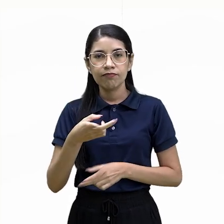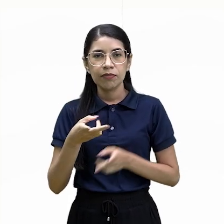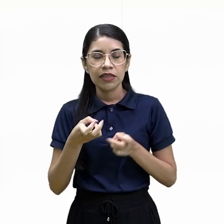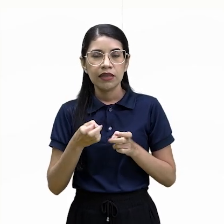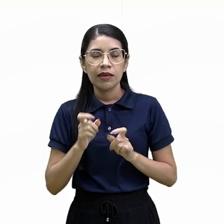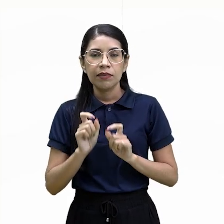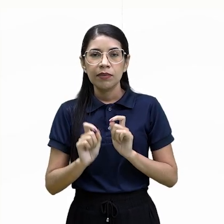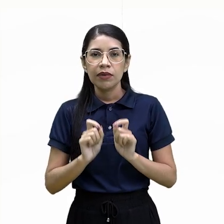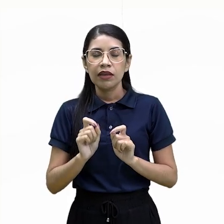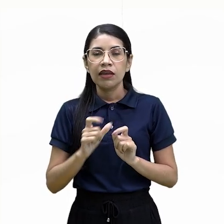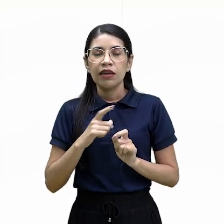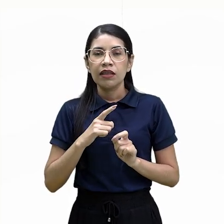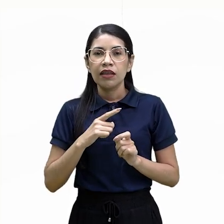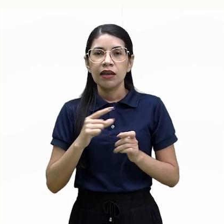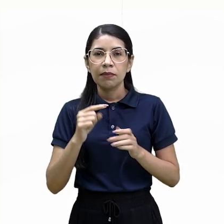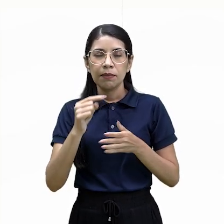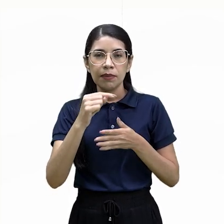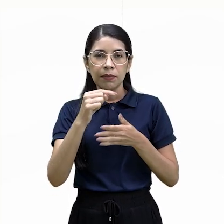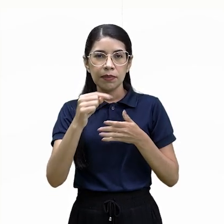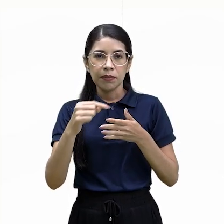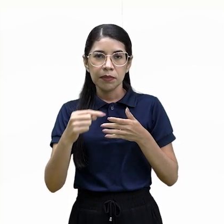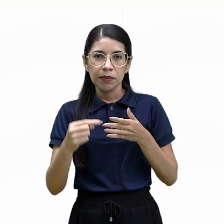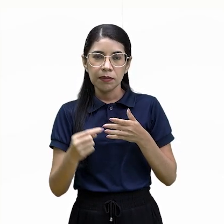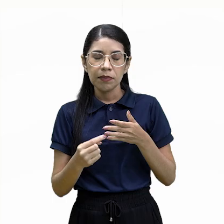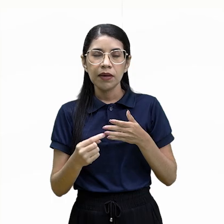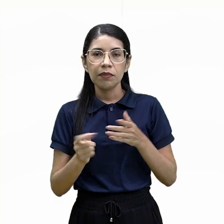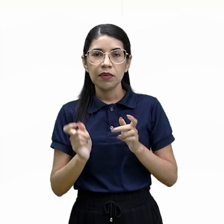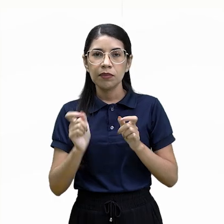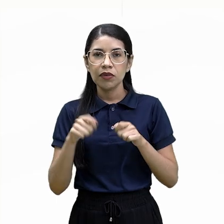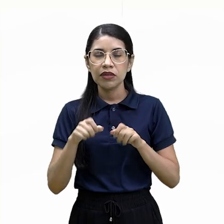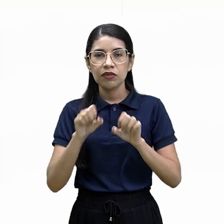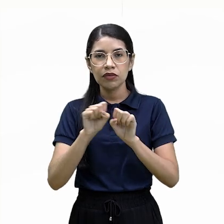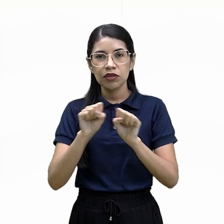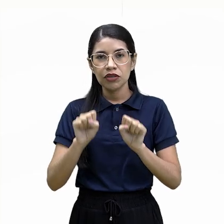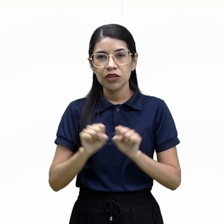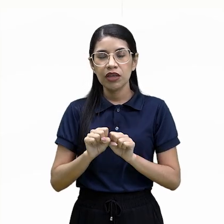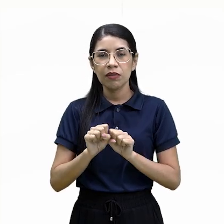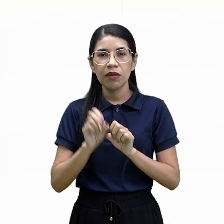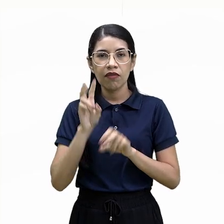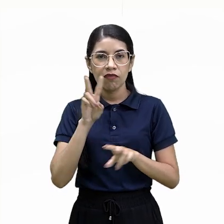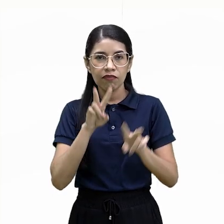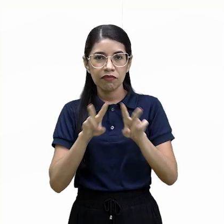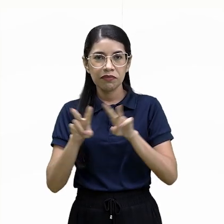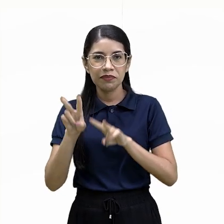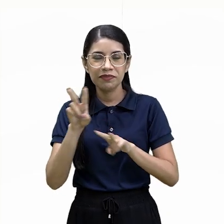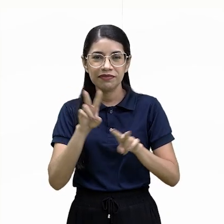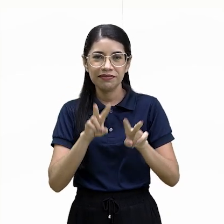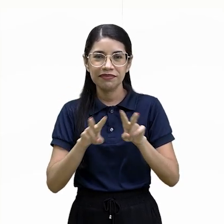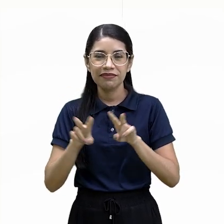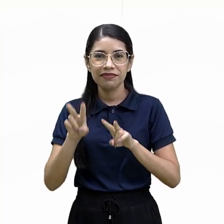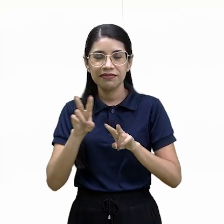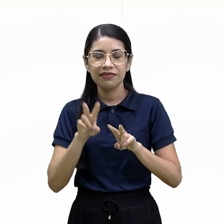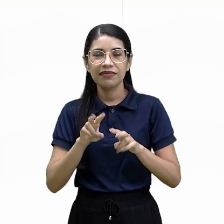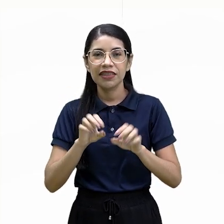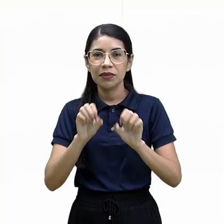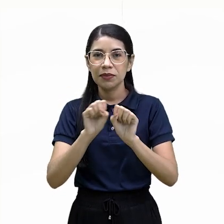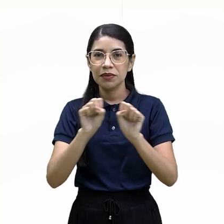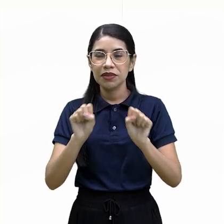aí todos os elementos para esse sistema. Então, falar sobre sistema